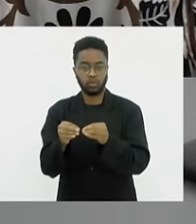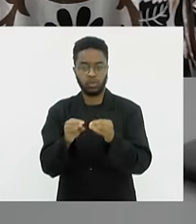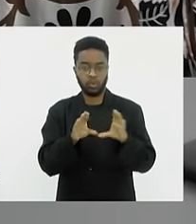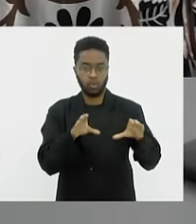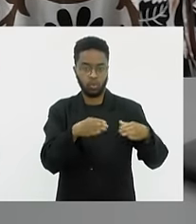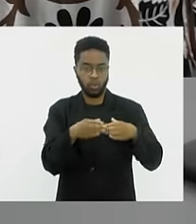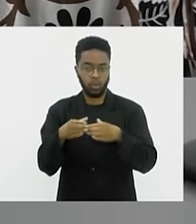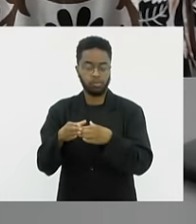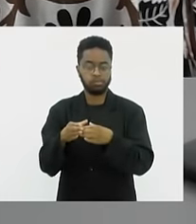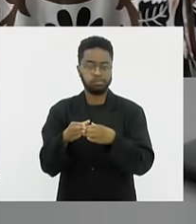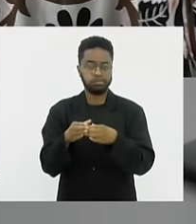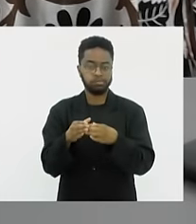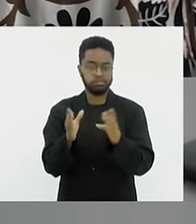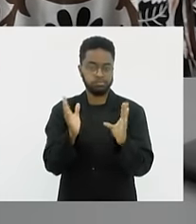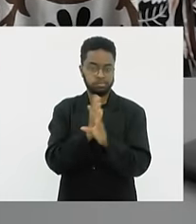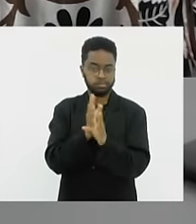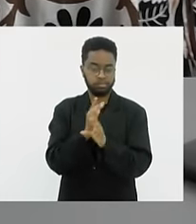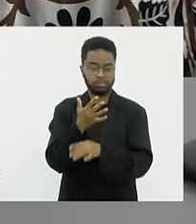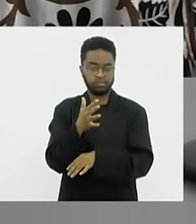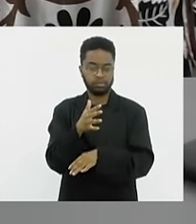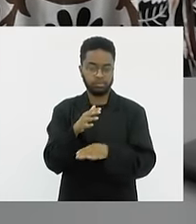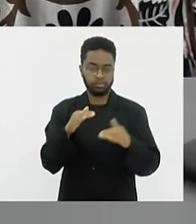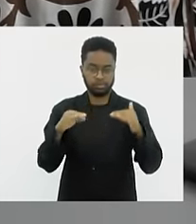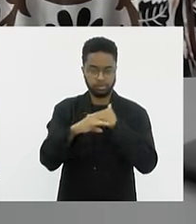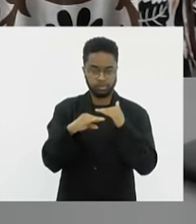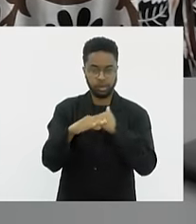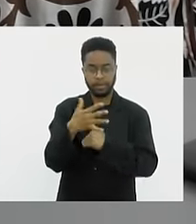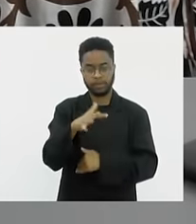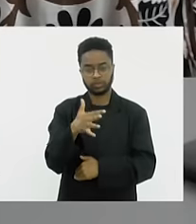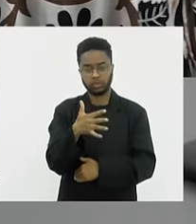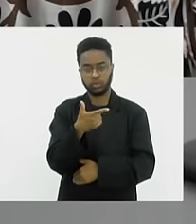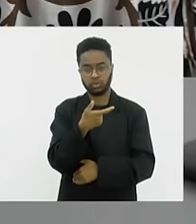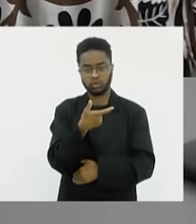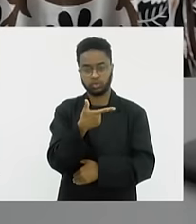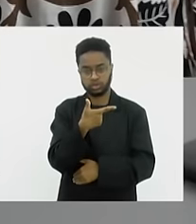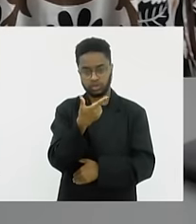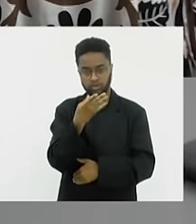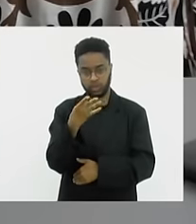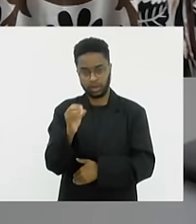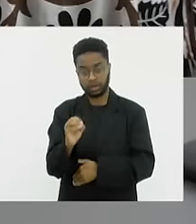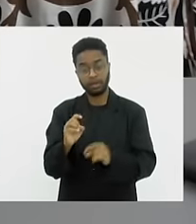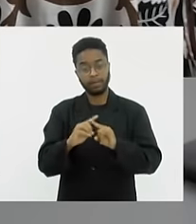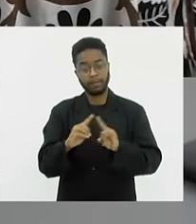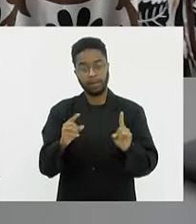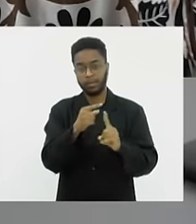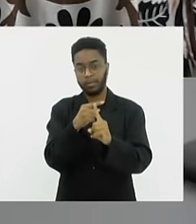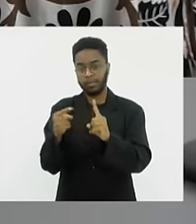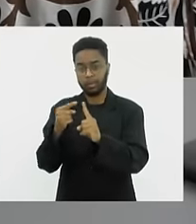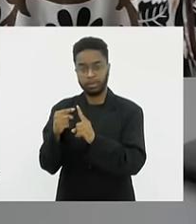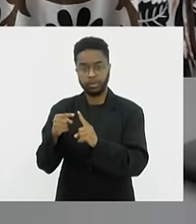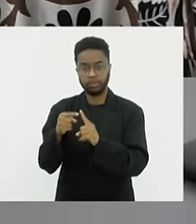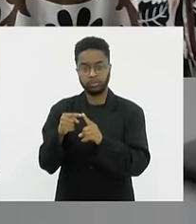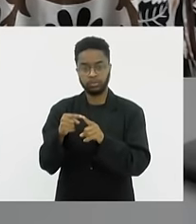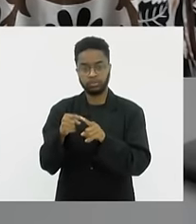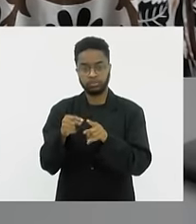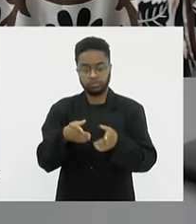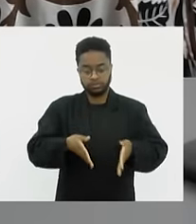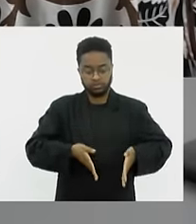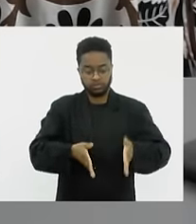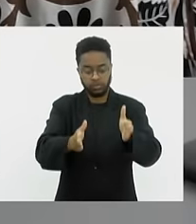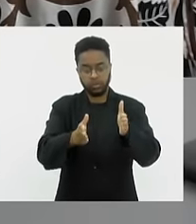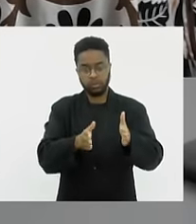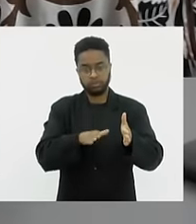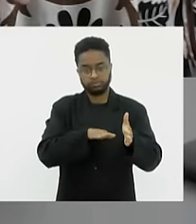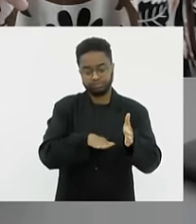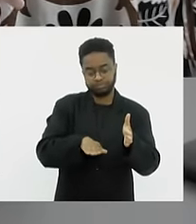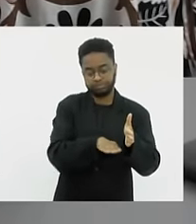de 240, e eles estão inviabilizados de rodar dentro da faixa seletiva.